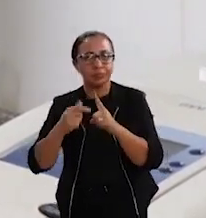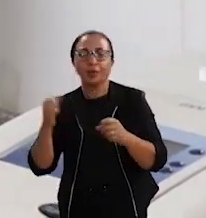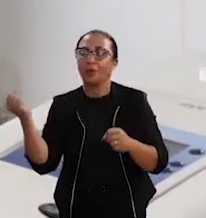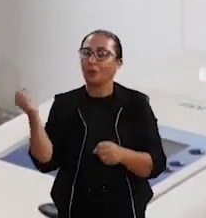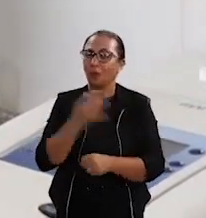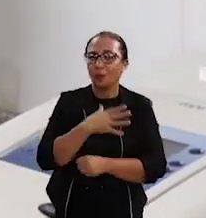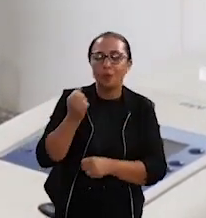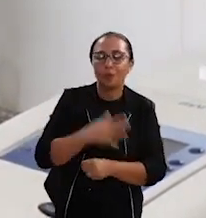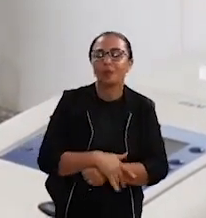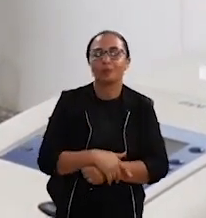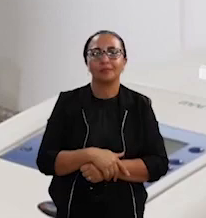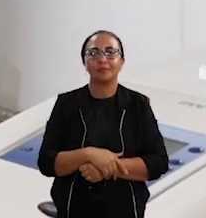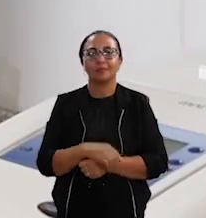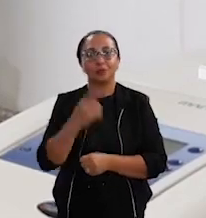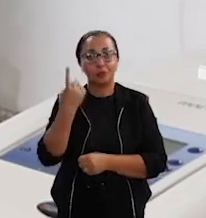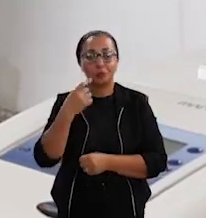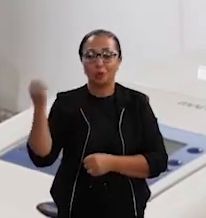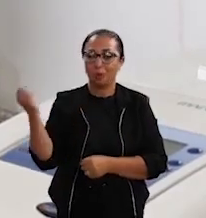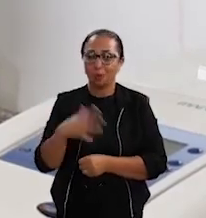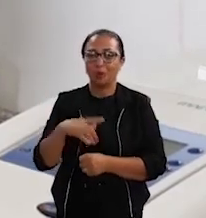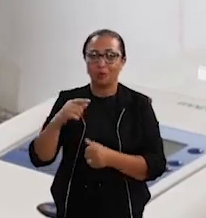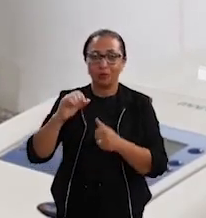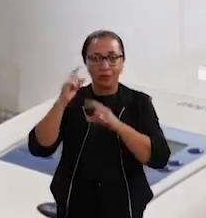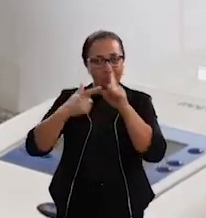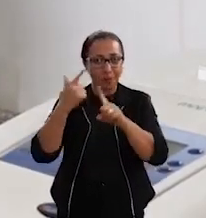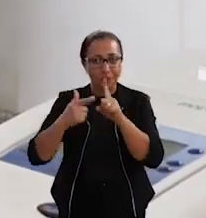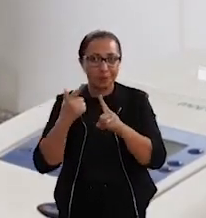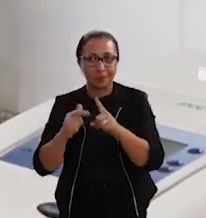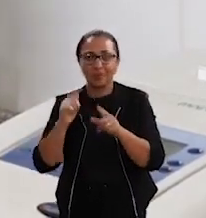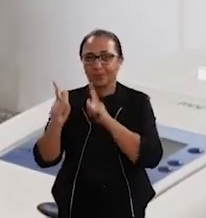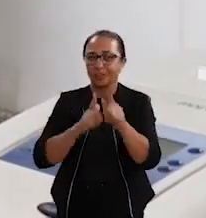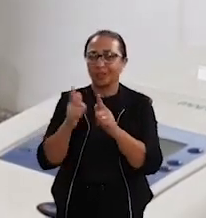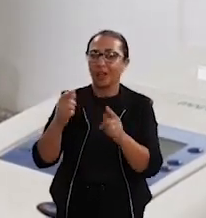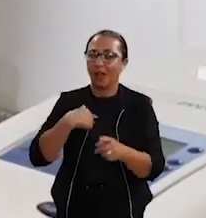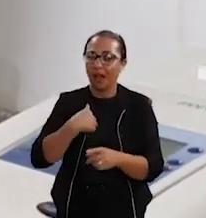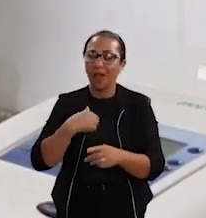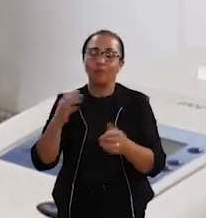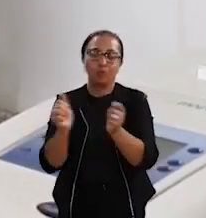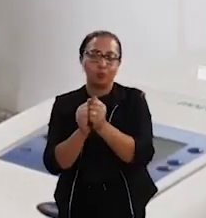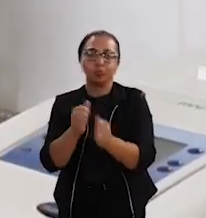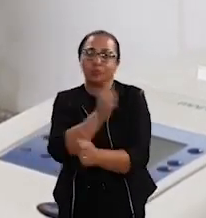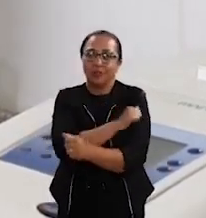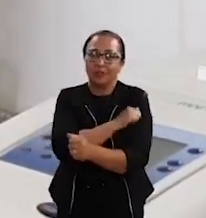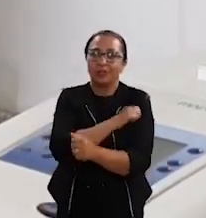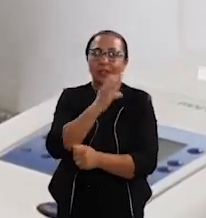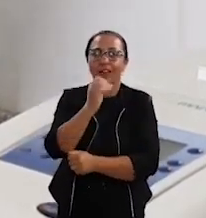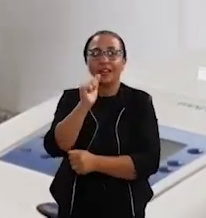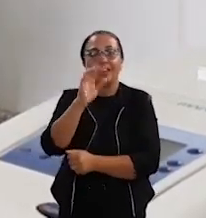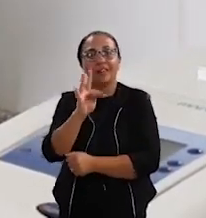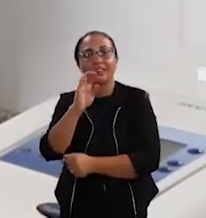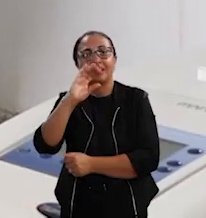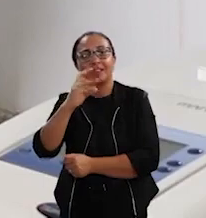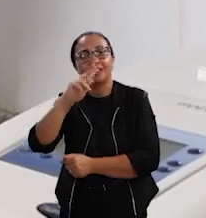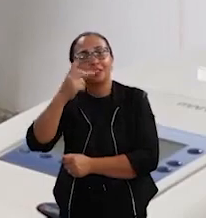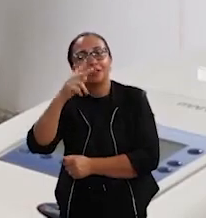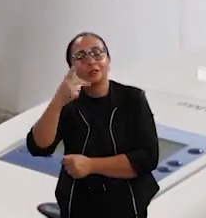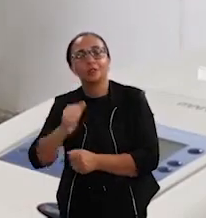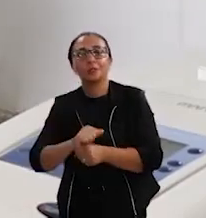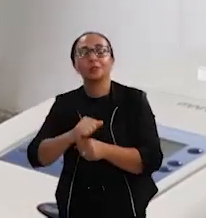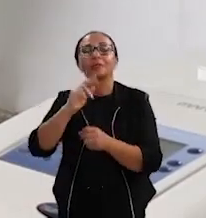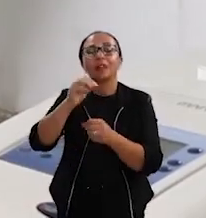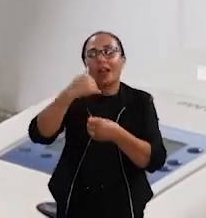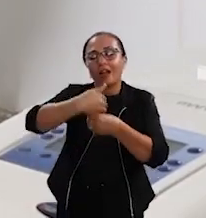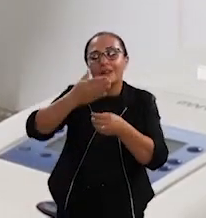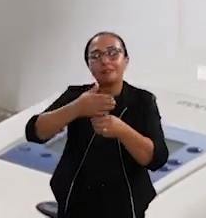produtos, várias inovações. E uma dessas inovações geradas por mim e por alguns alunos foi o ketchup de